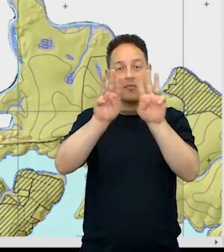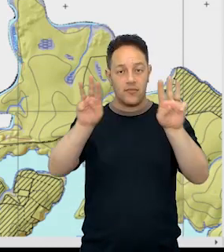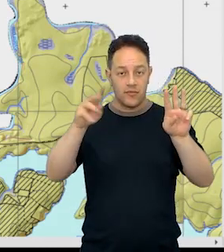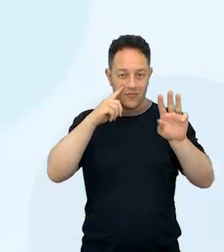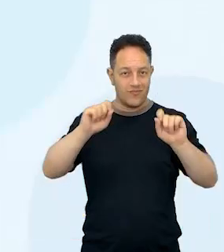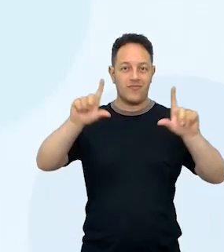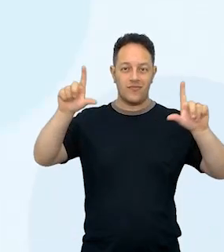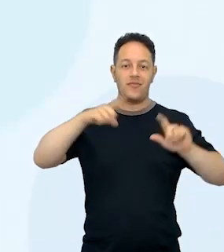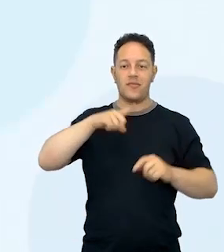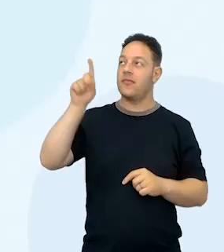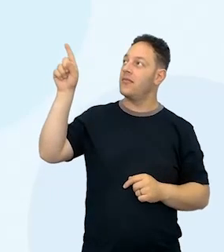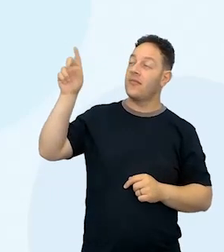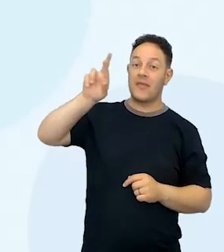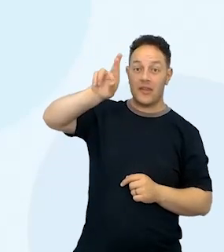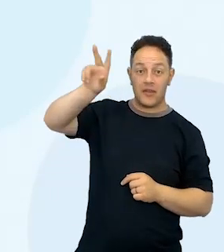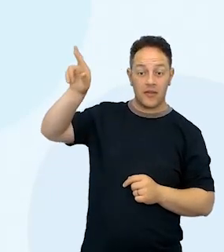agora...